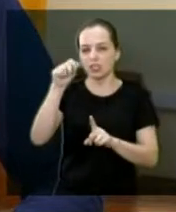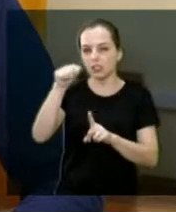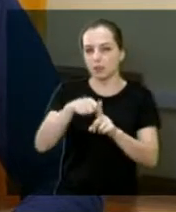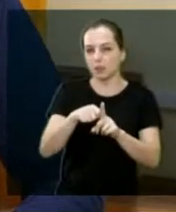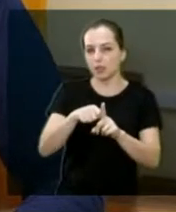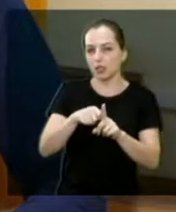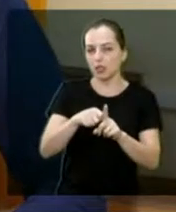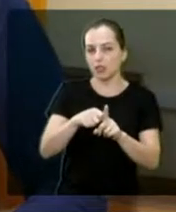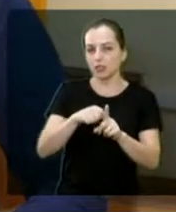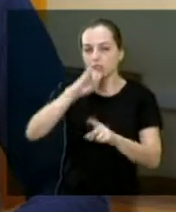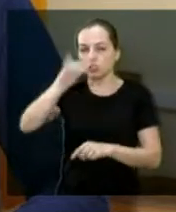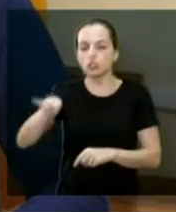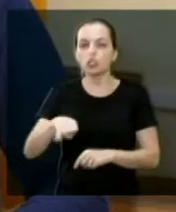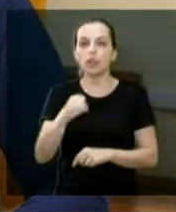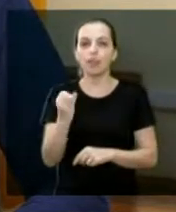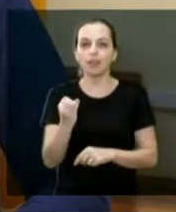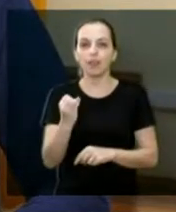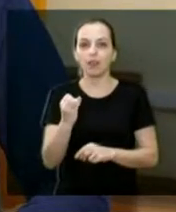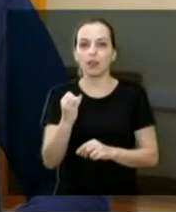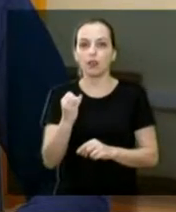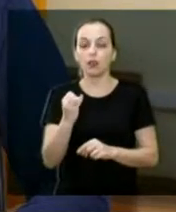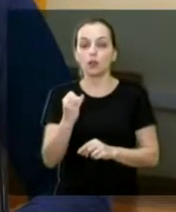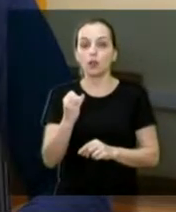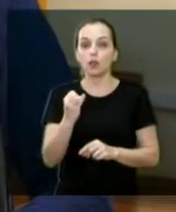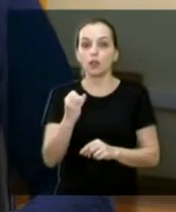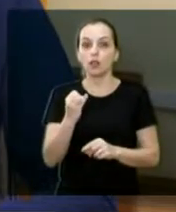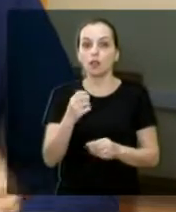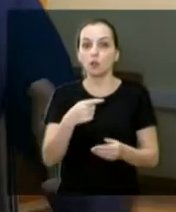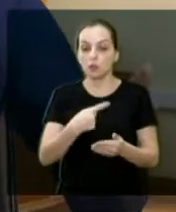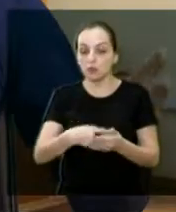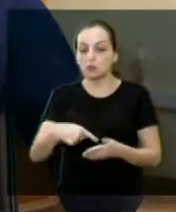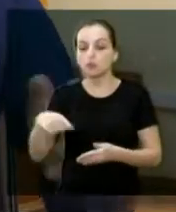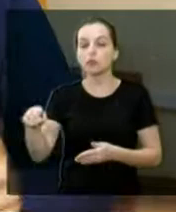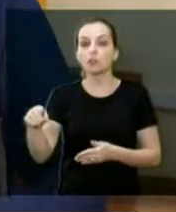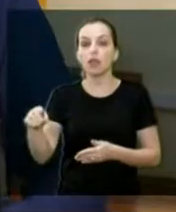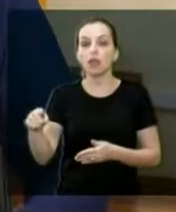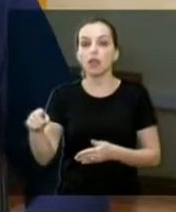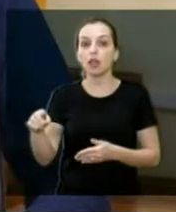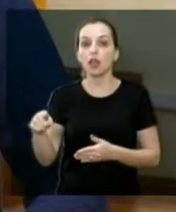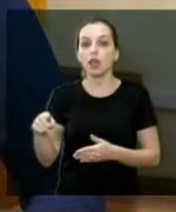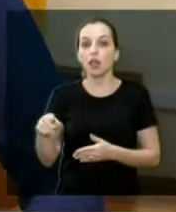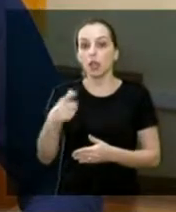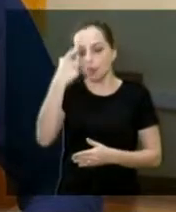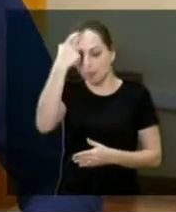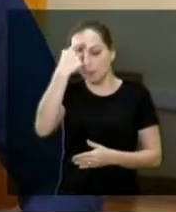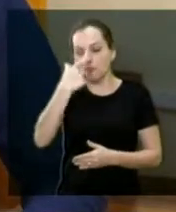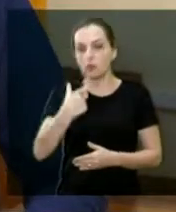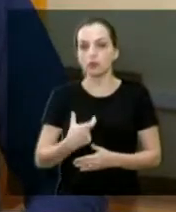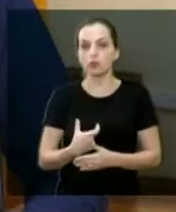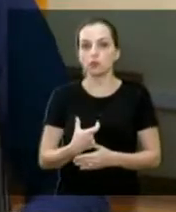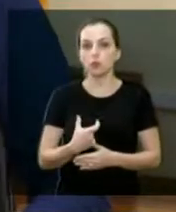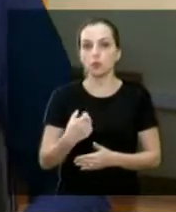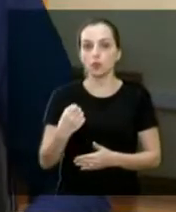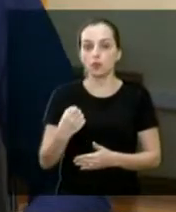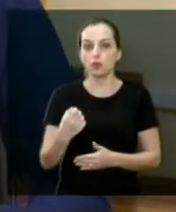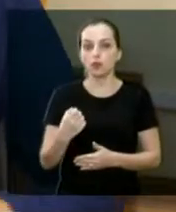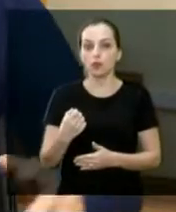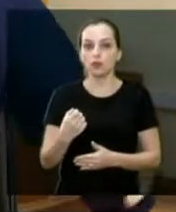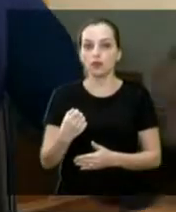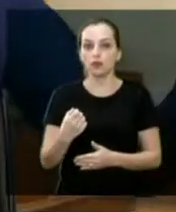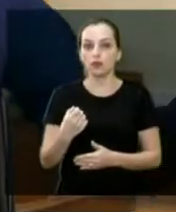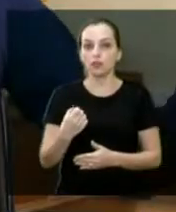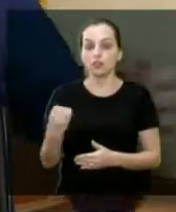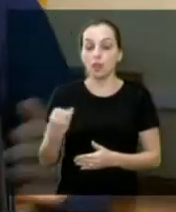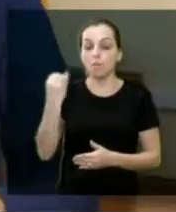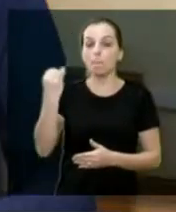16 de janeiro, eu saí de lá, um grande homem do jornal na época era chamado Assis Chateaubriand. Eu saí de